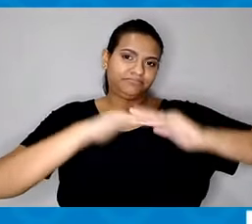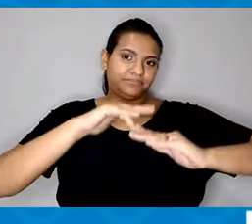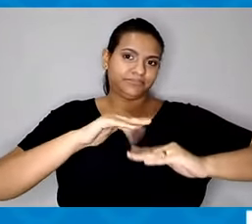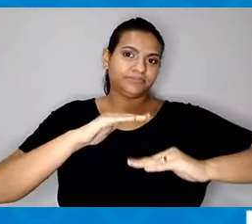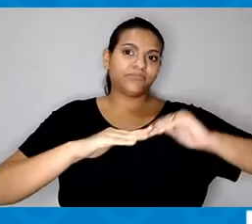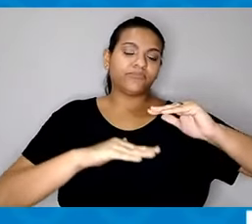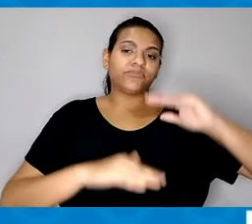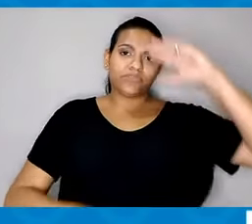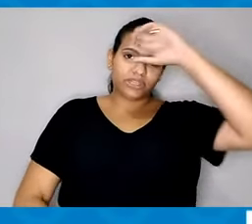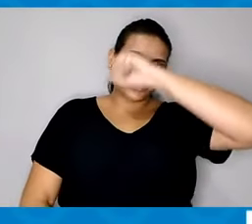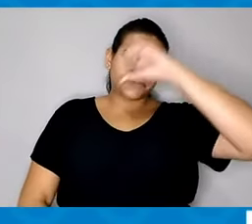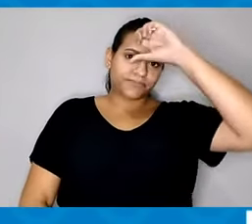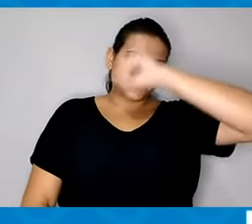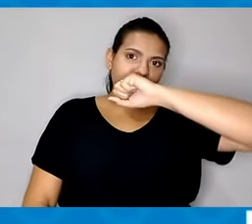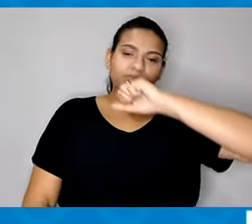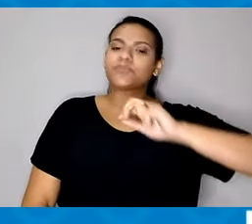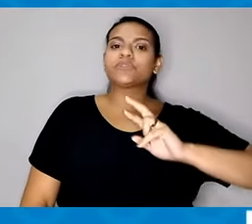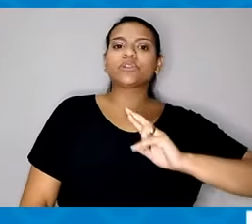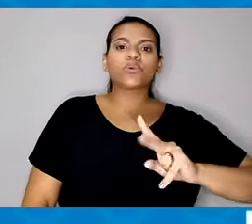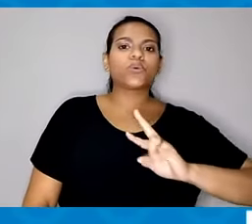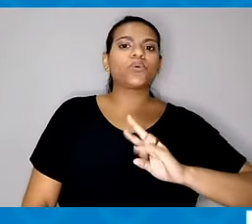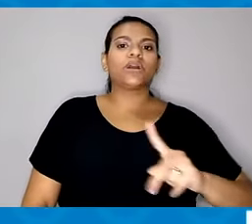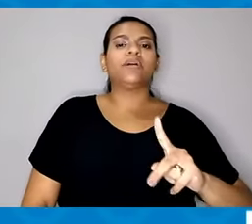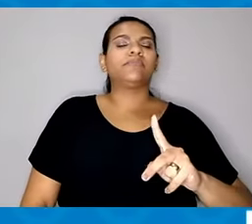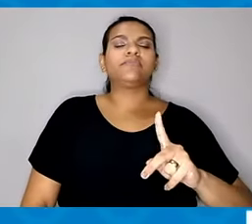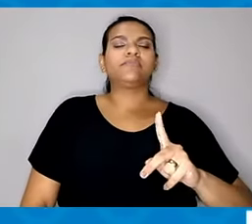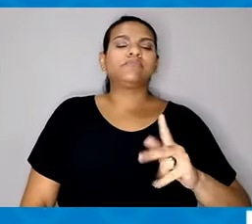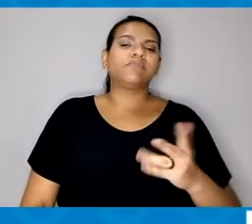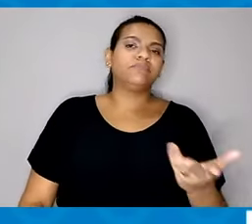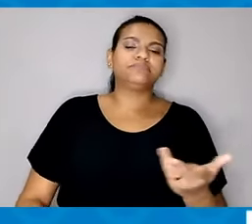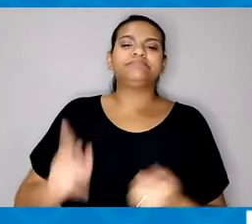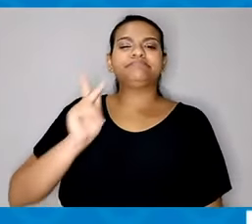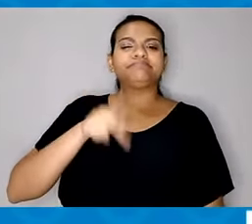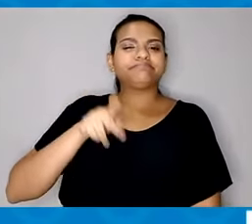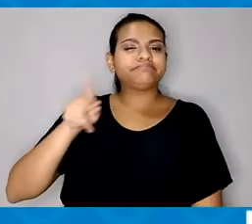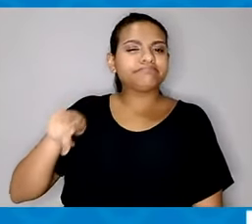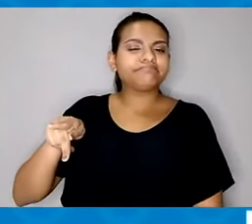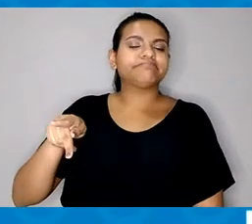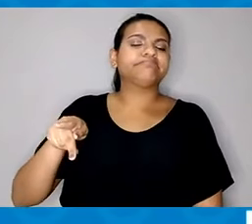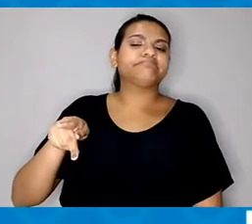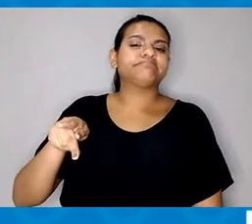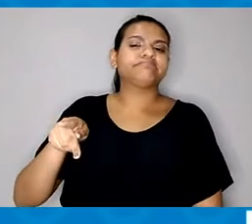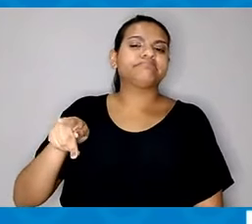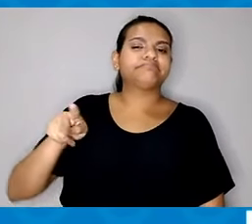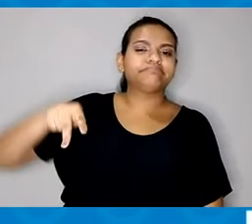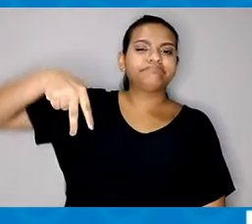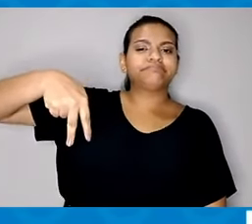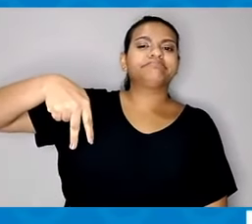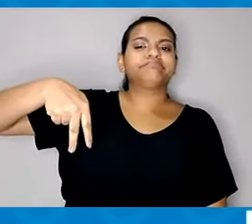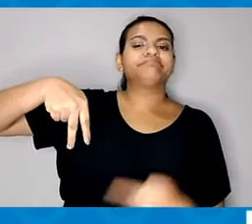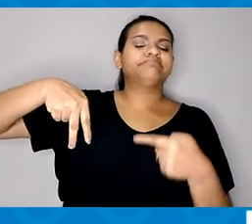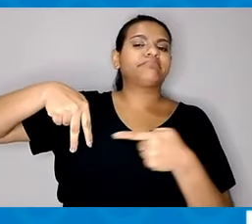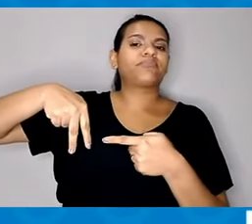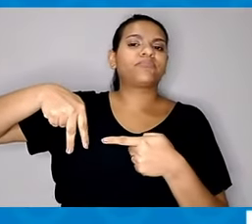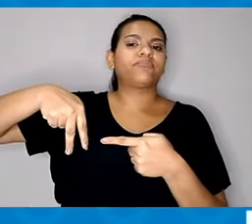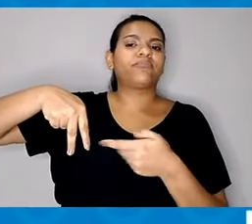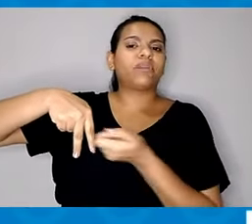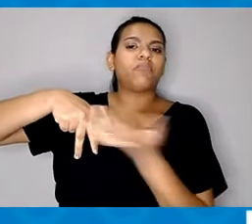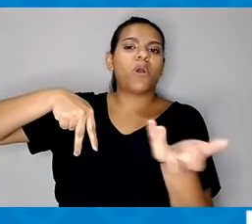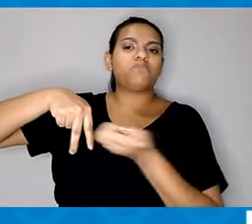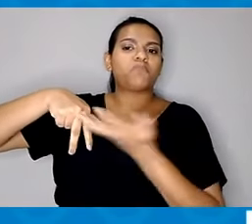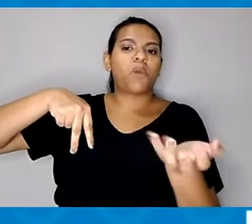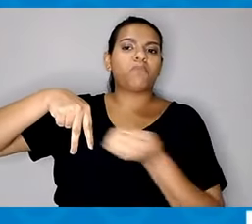né, não é uma aprendizagem onde o professor apenas coloca a informação, não, é um